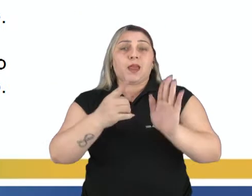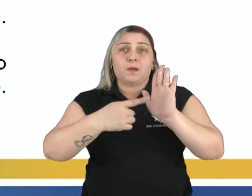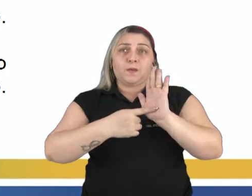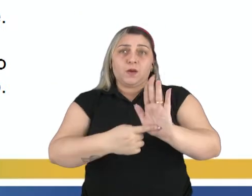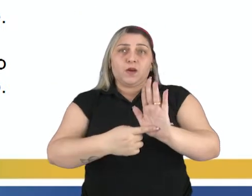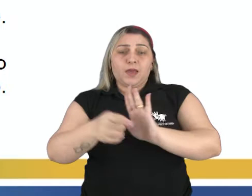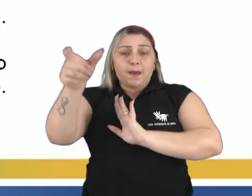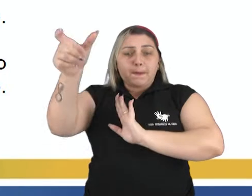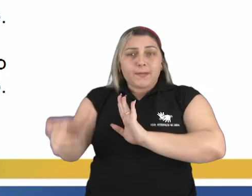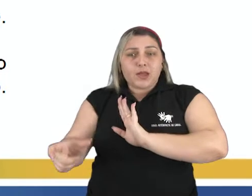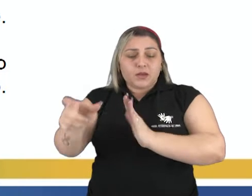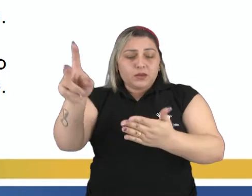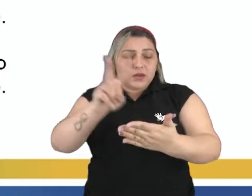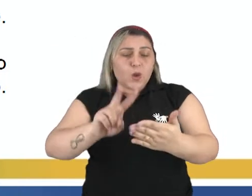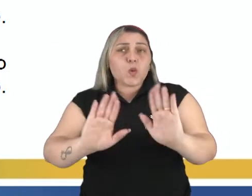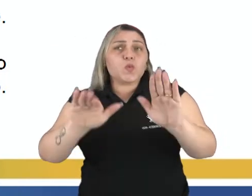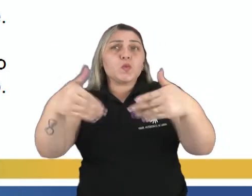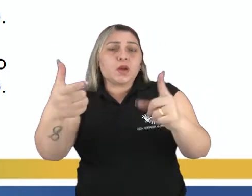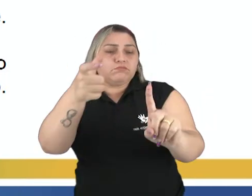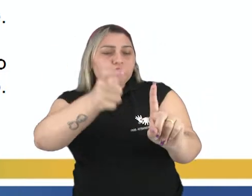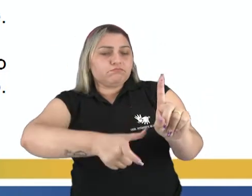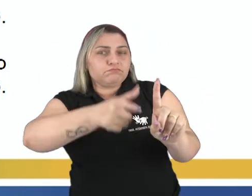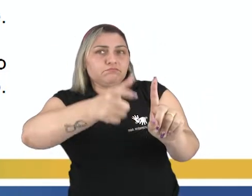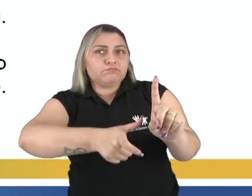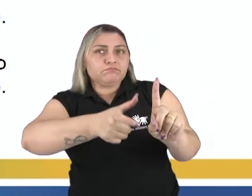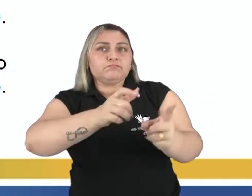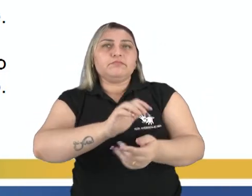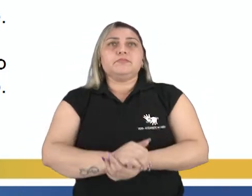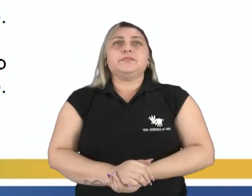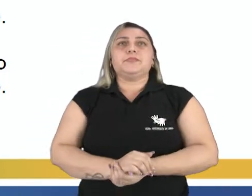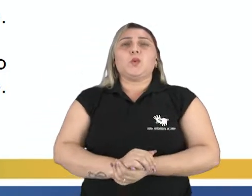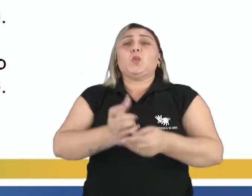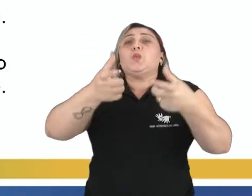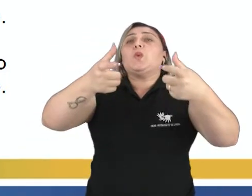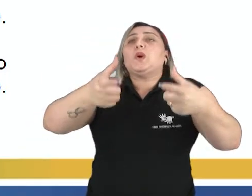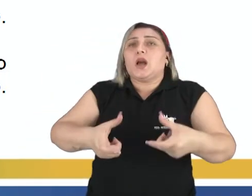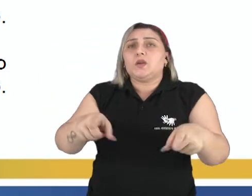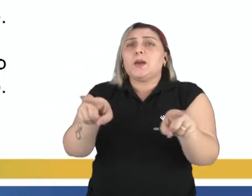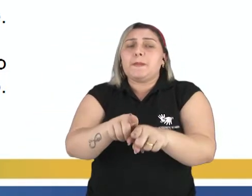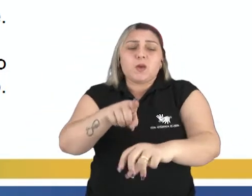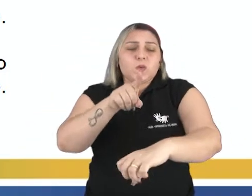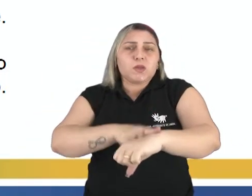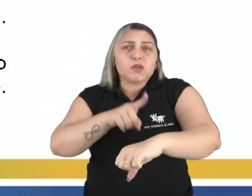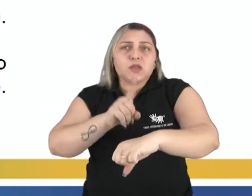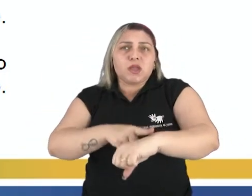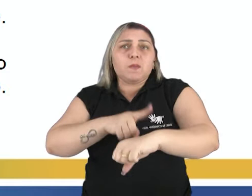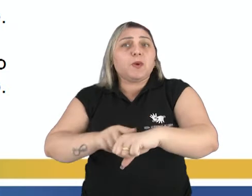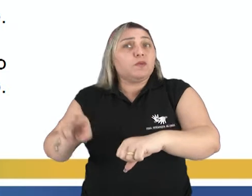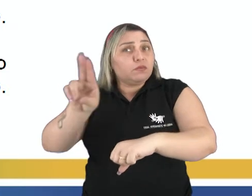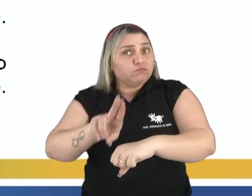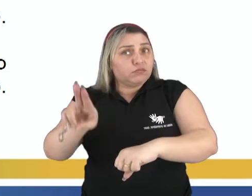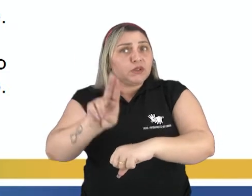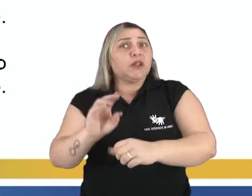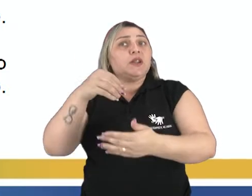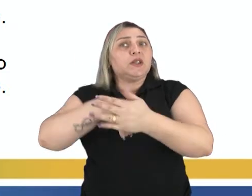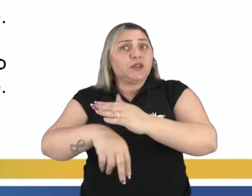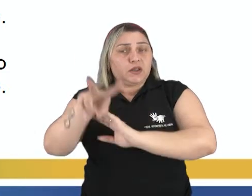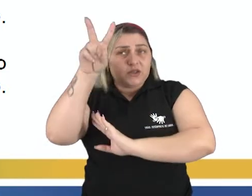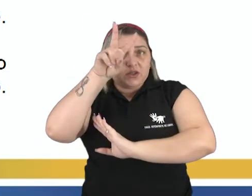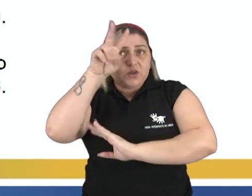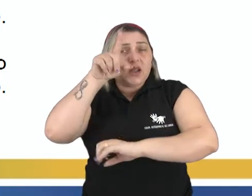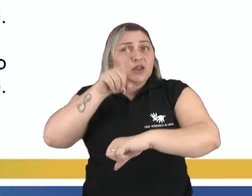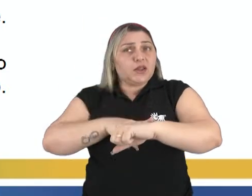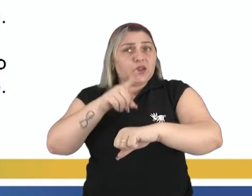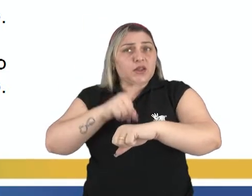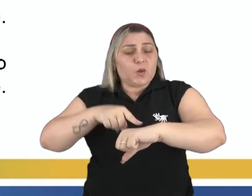mostrar o leitor Quais são os personagens Qual é o espaço e o tempo que irá utilizar né se vai ser um